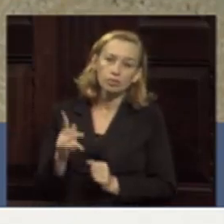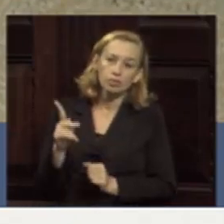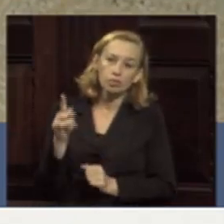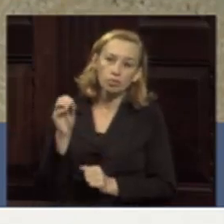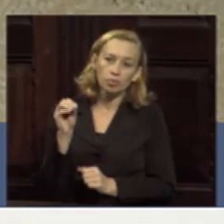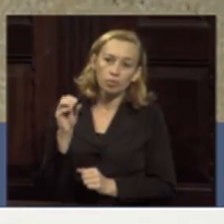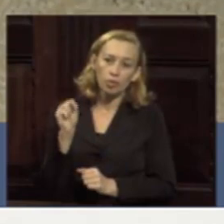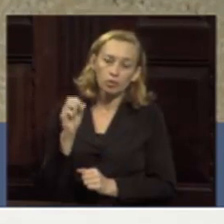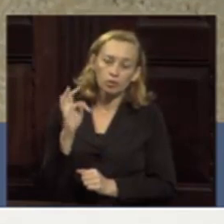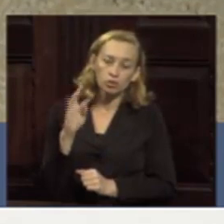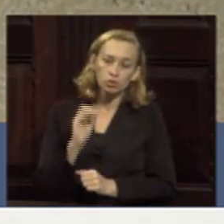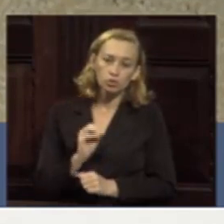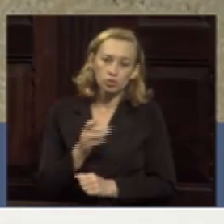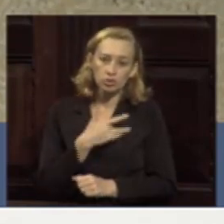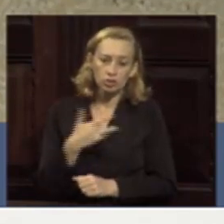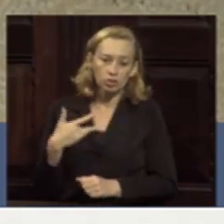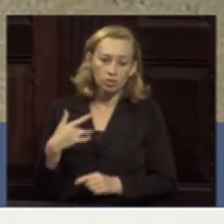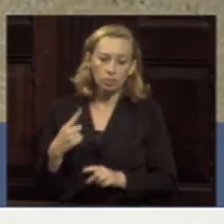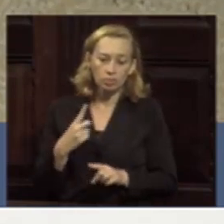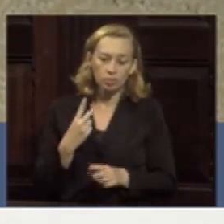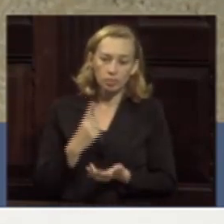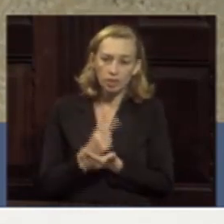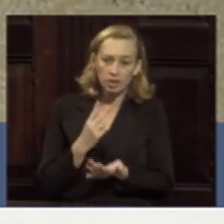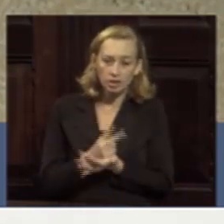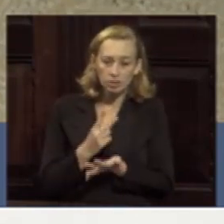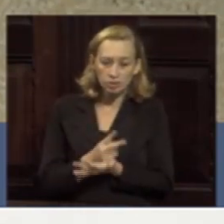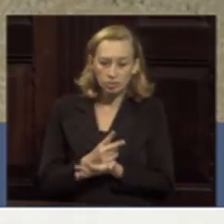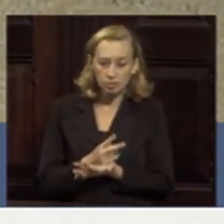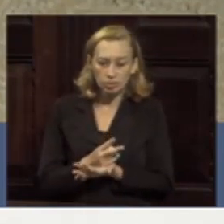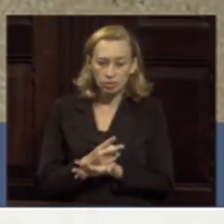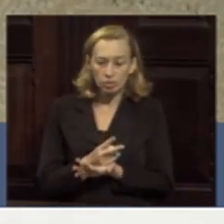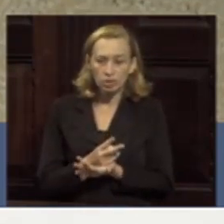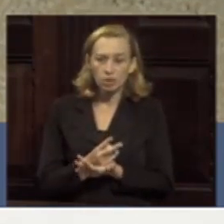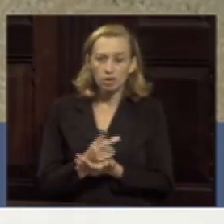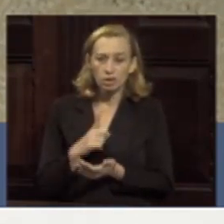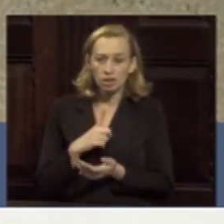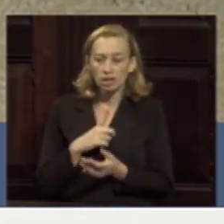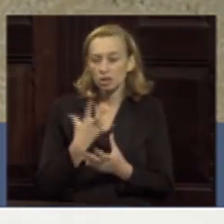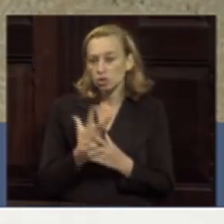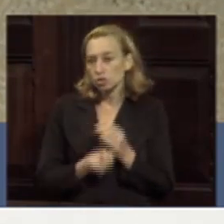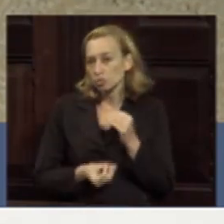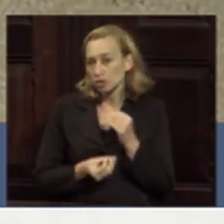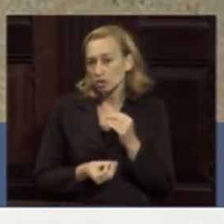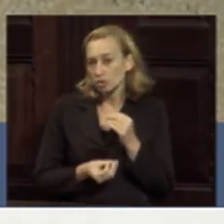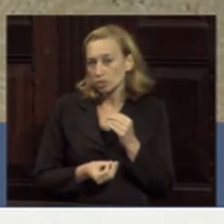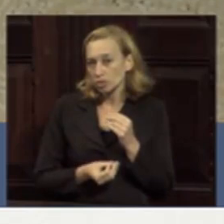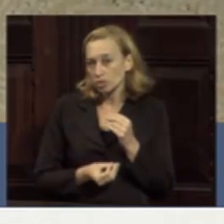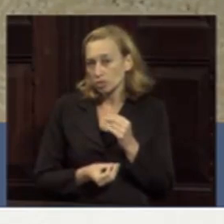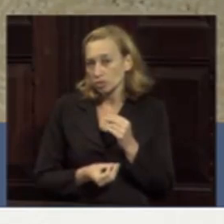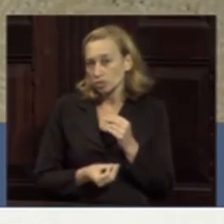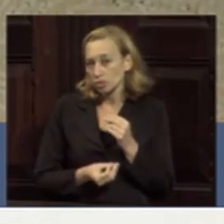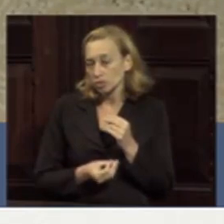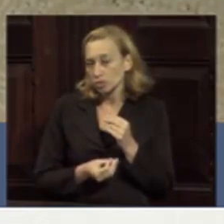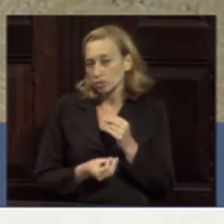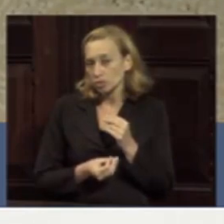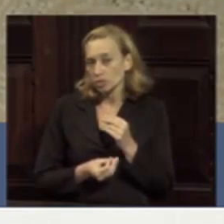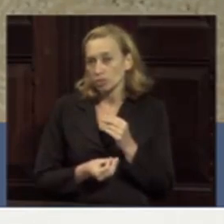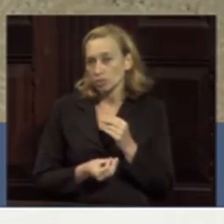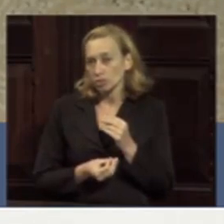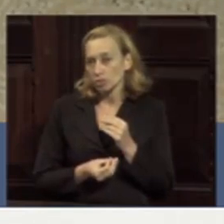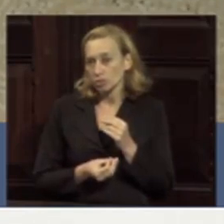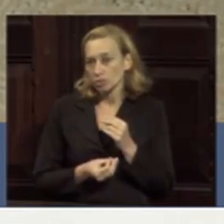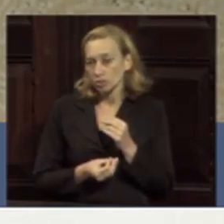Porque isso, mesmo que os vestígios tenham sumido, juntando o depoimento da